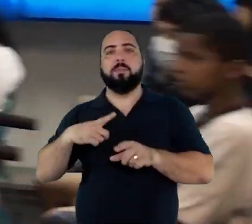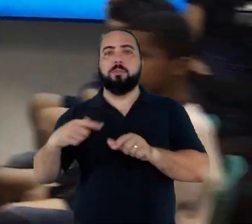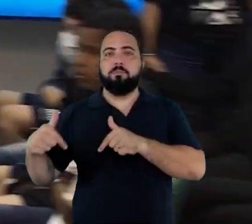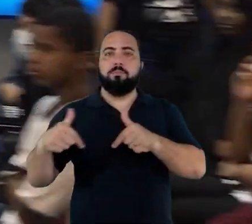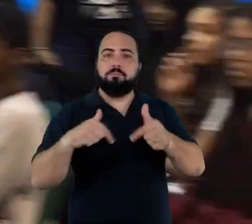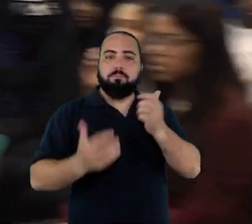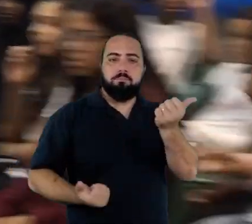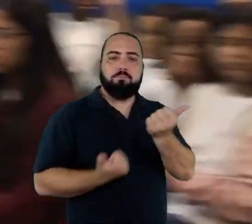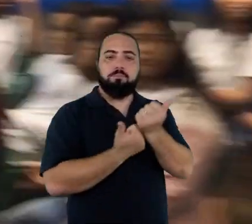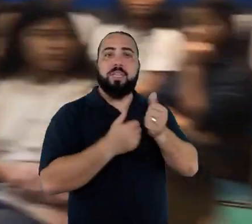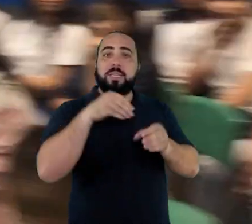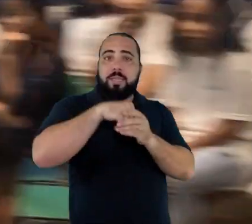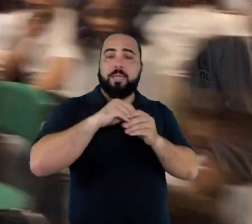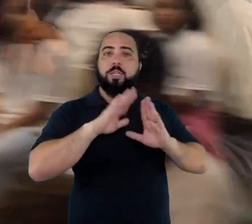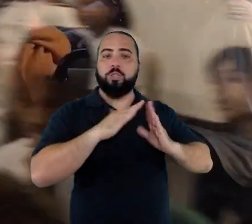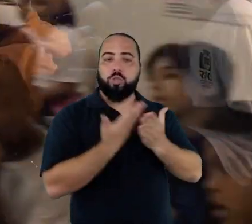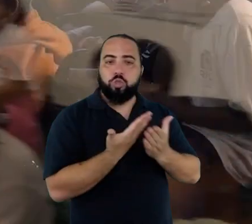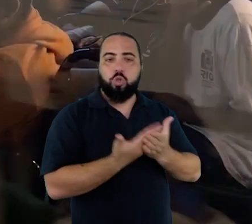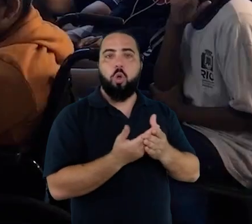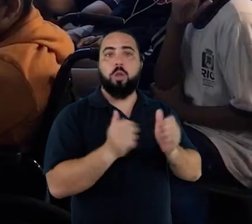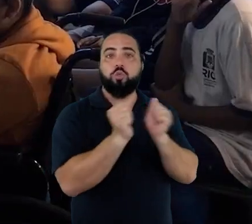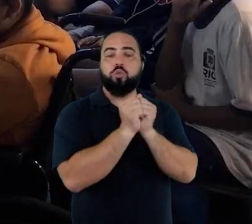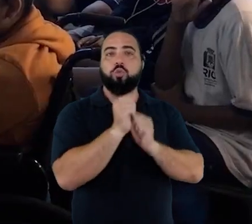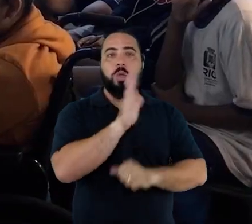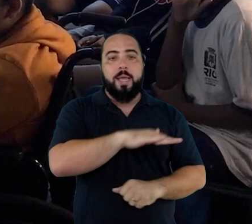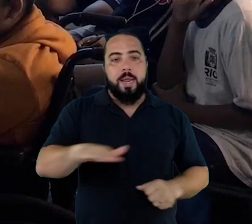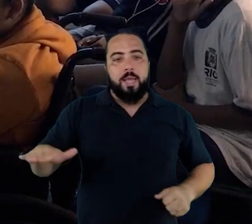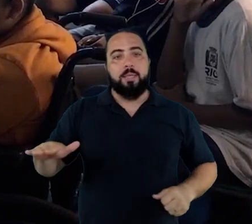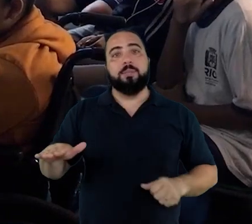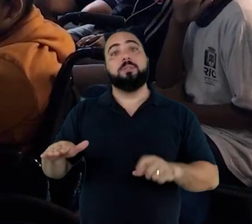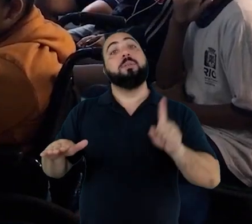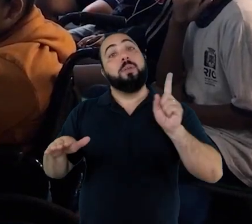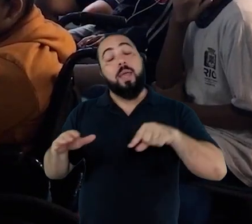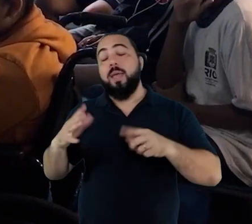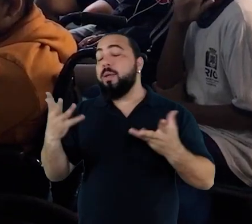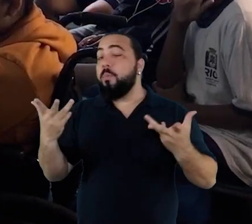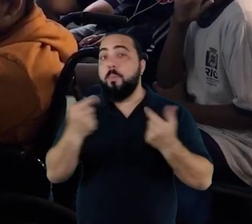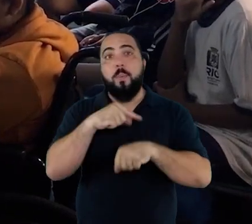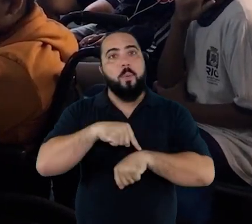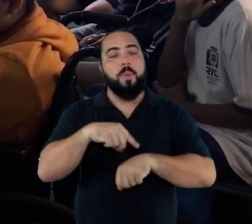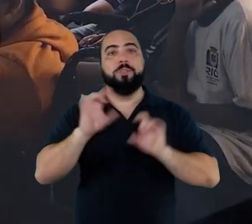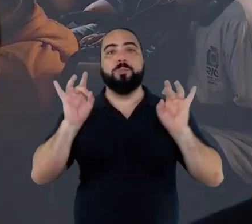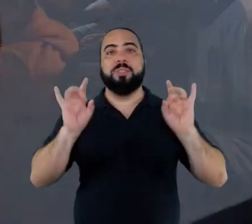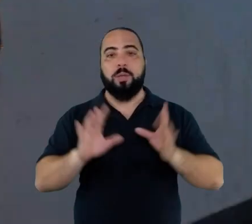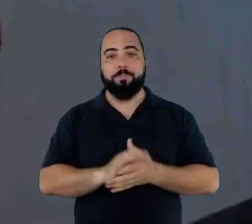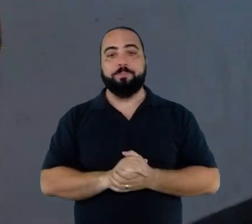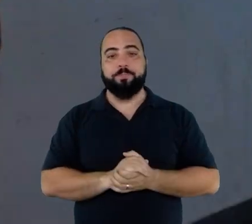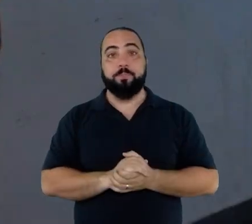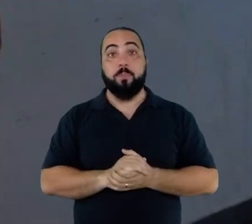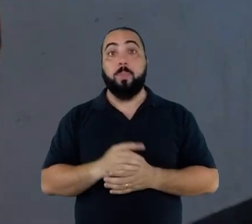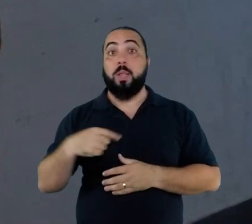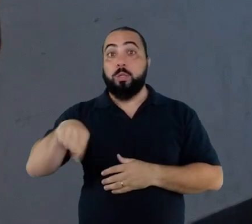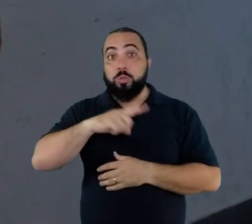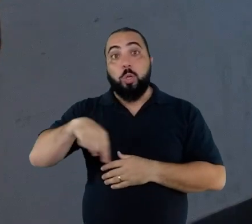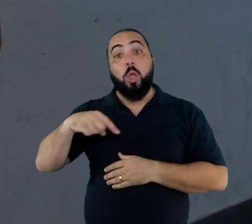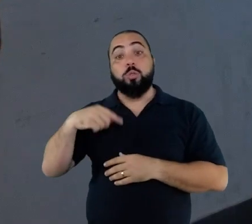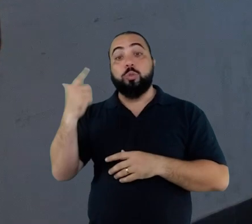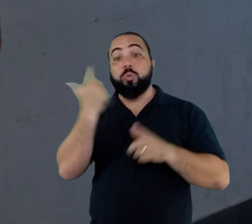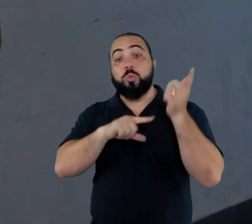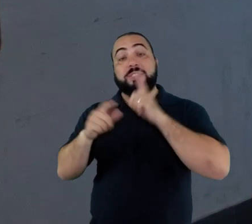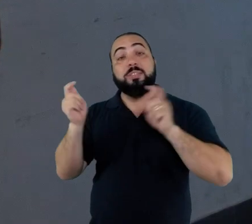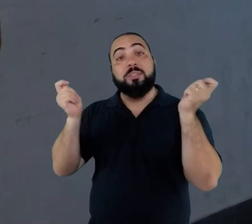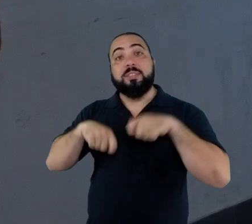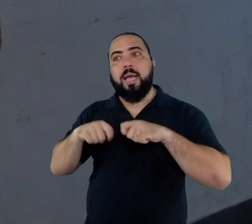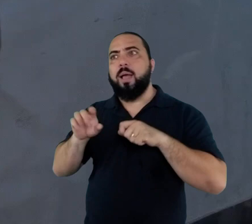Eibinder, produtor, na escola com as crianças, e foi realmente um momento muito especial. Porque ali a gente pôde